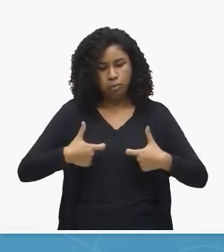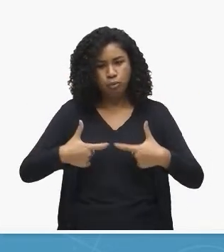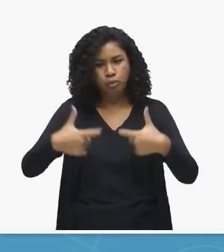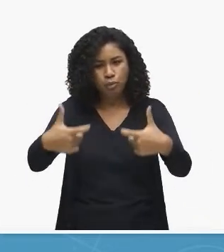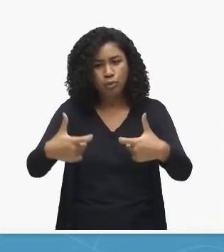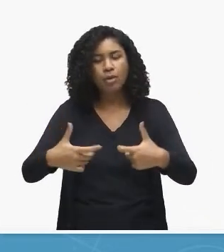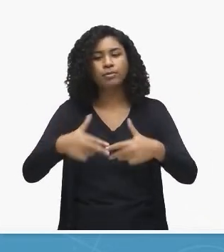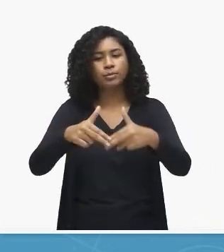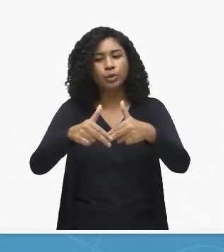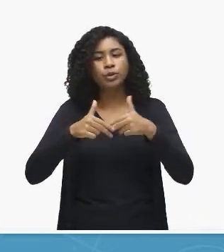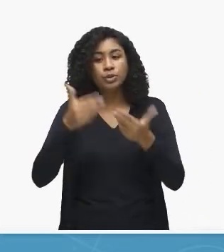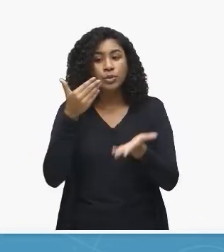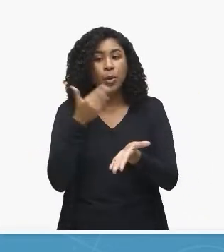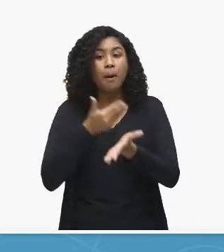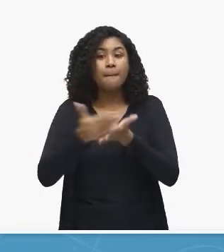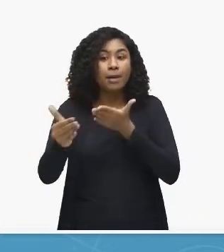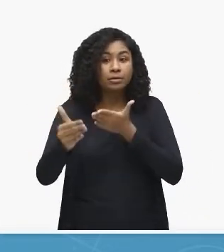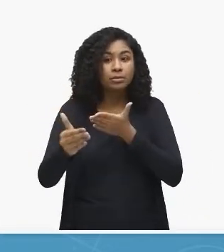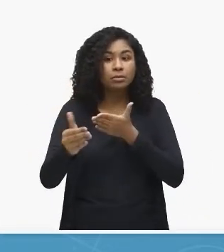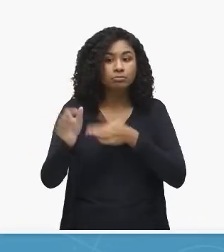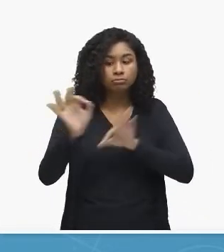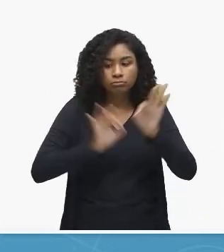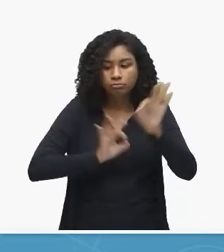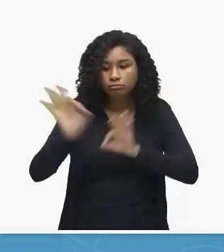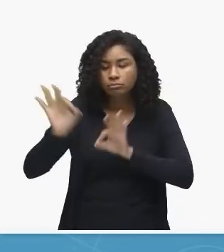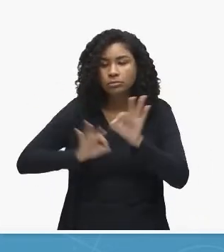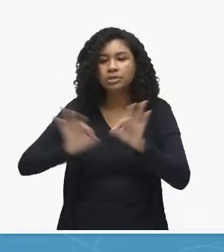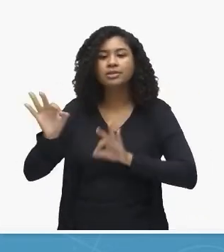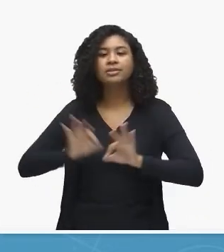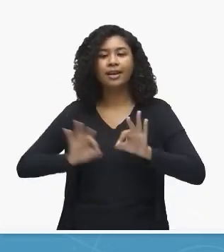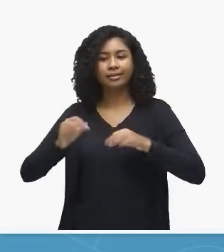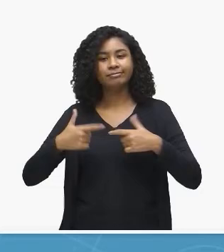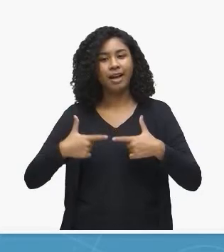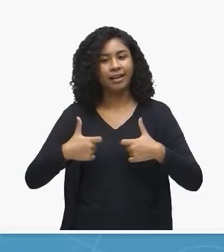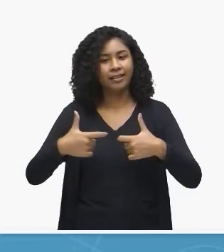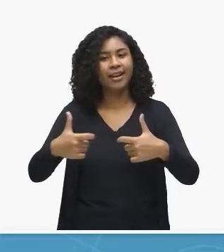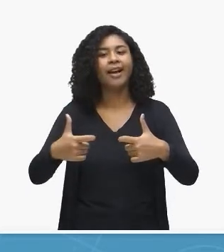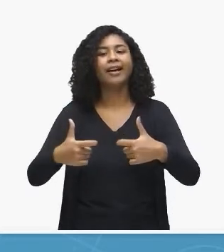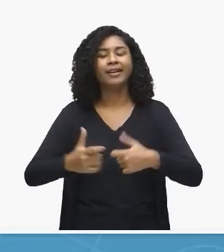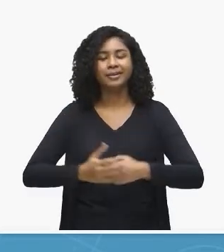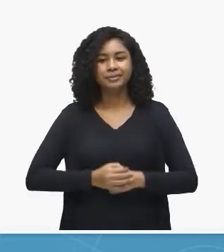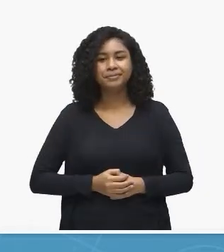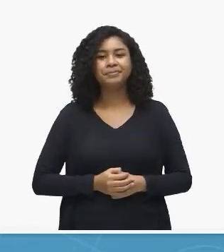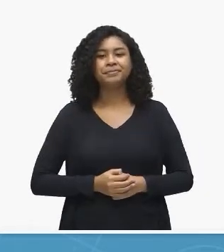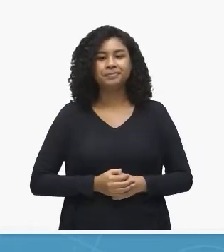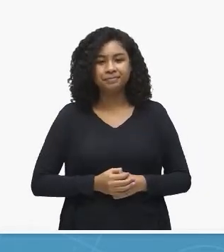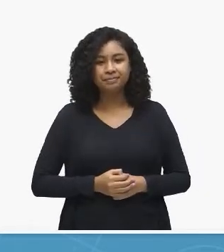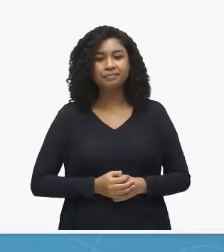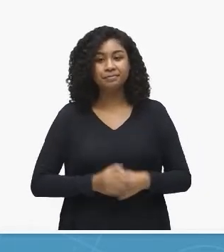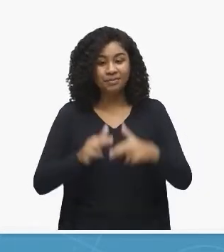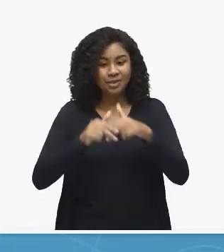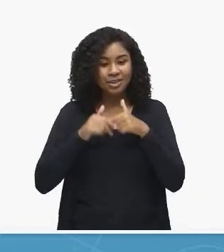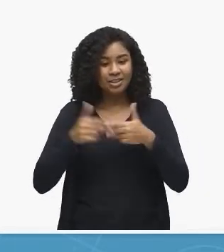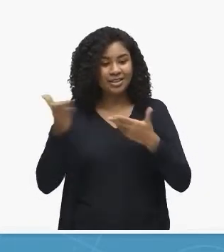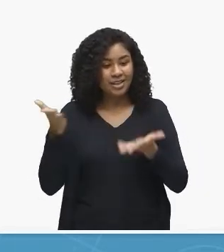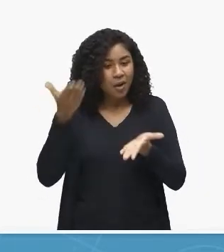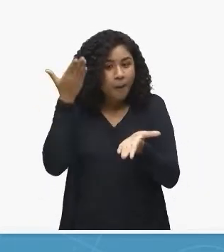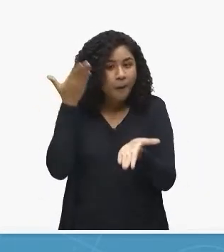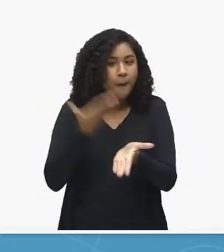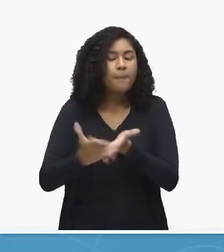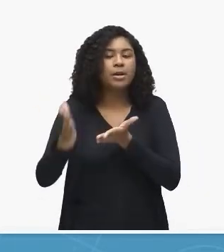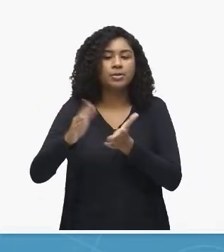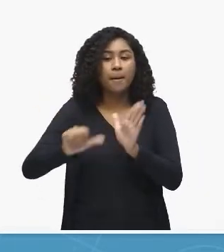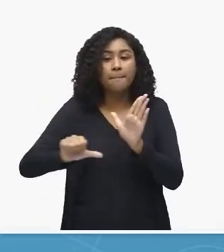guerra começando a serem formados. Assim foi deflagrada, tem início aí a Primeira